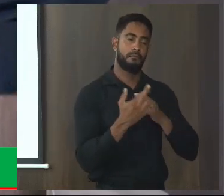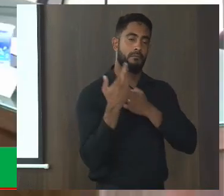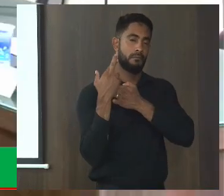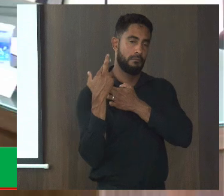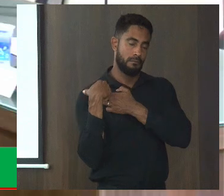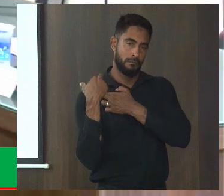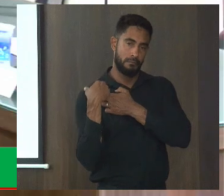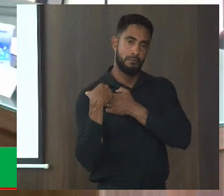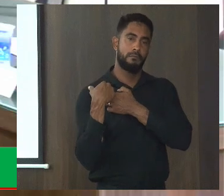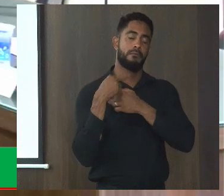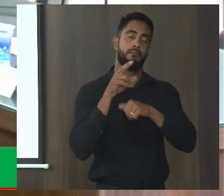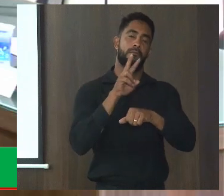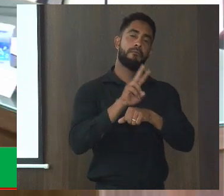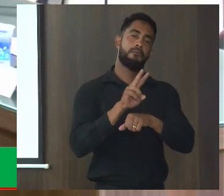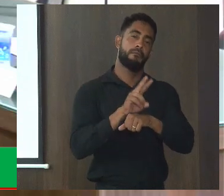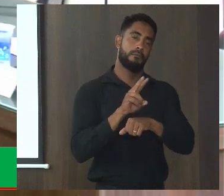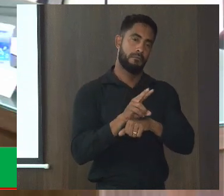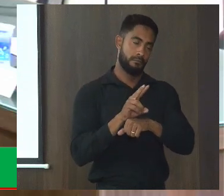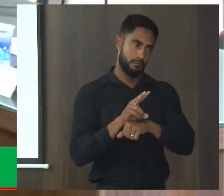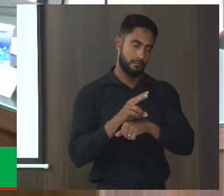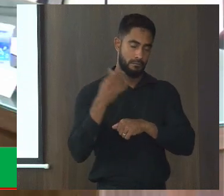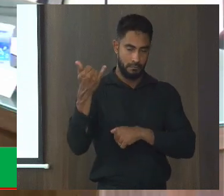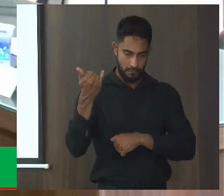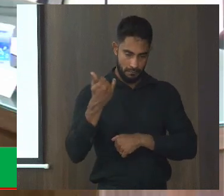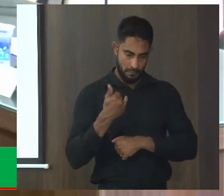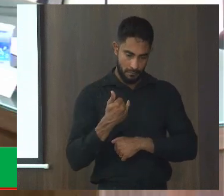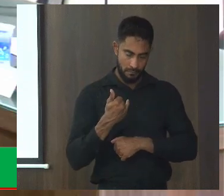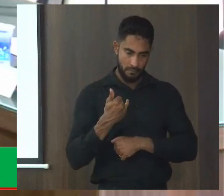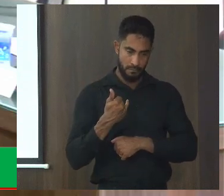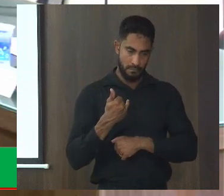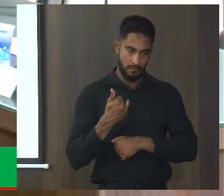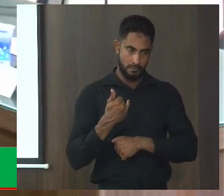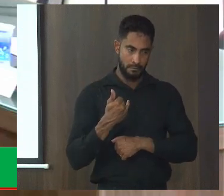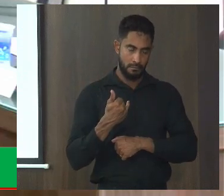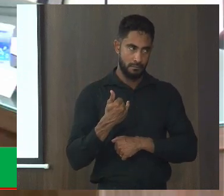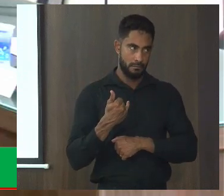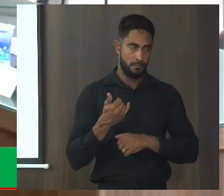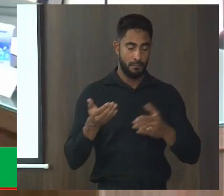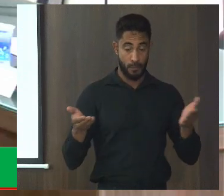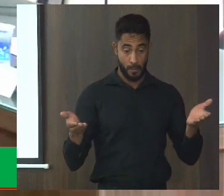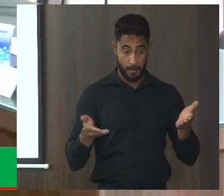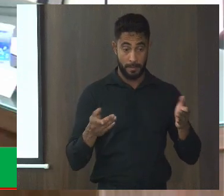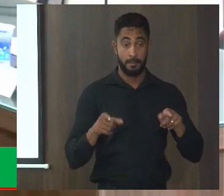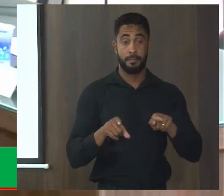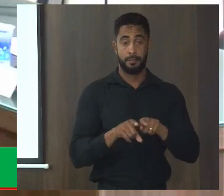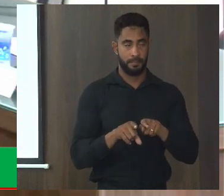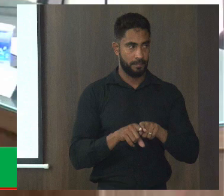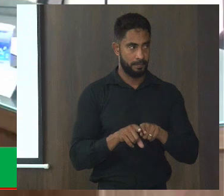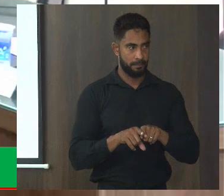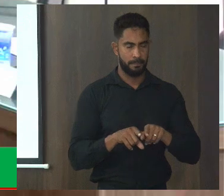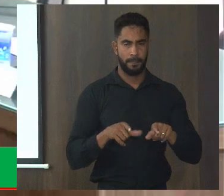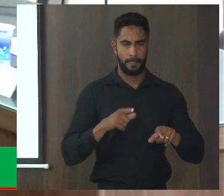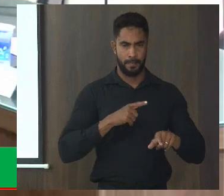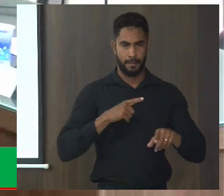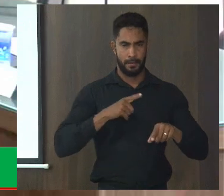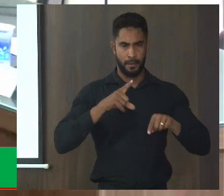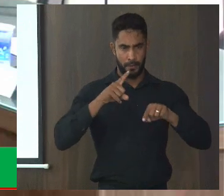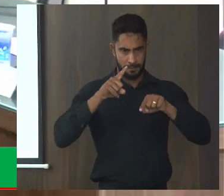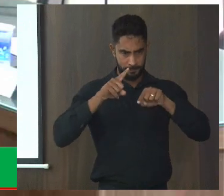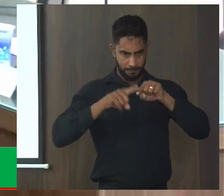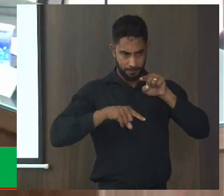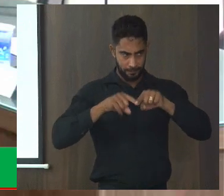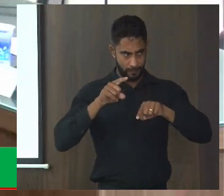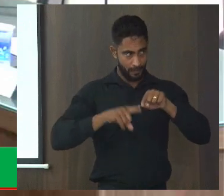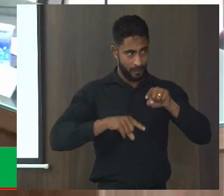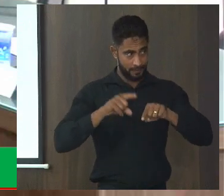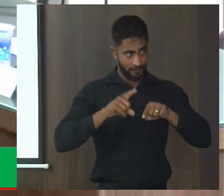por essas fiscalizações que estão constantemente lá dentro. E hoje também eles têm equipamentos